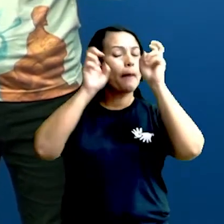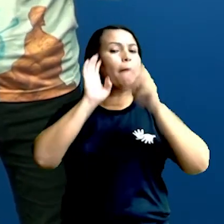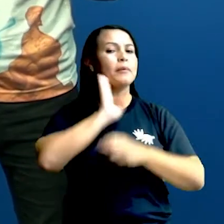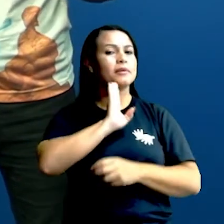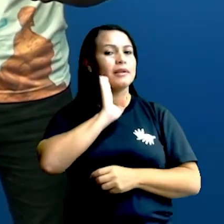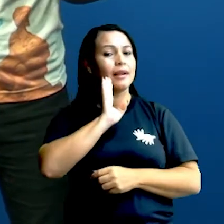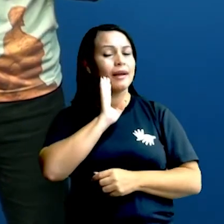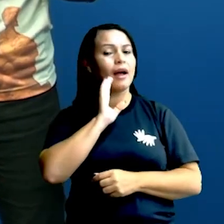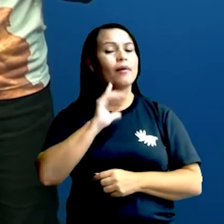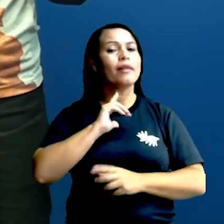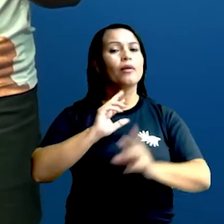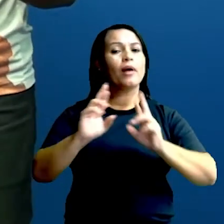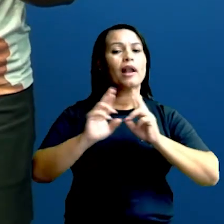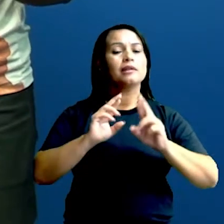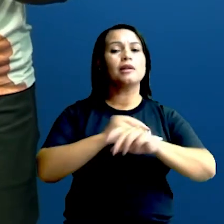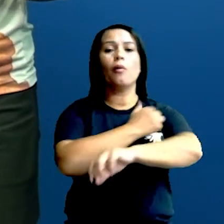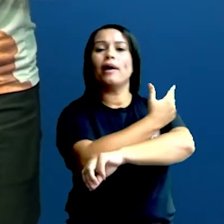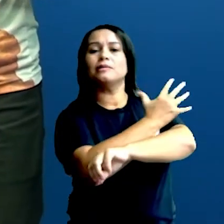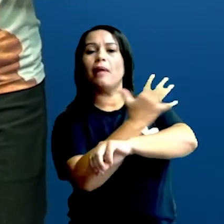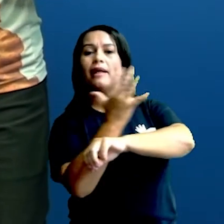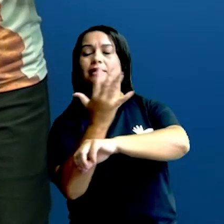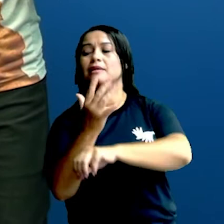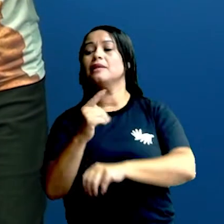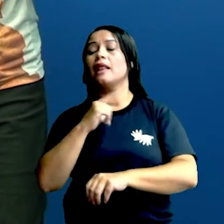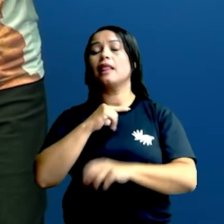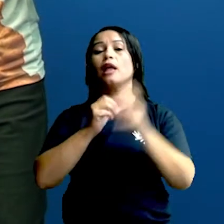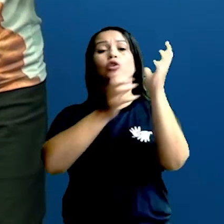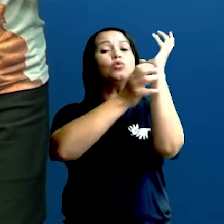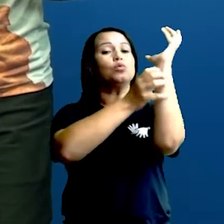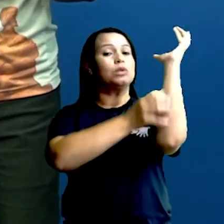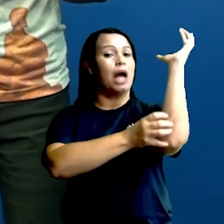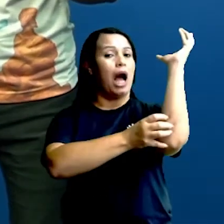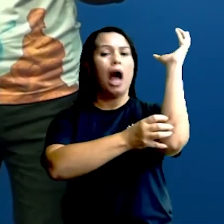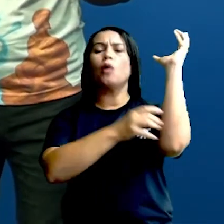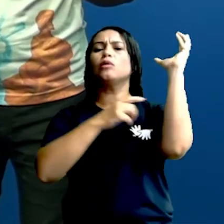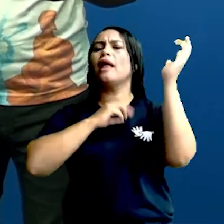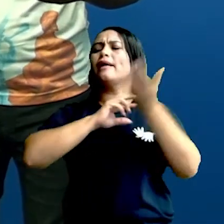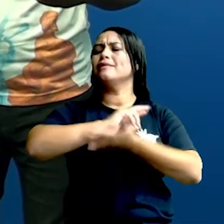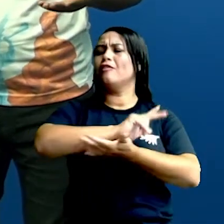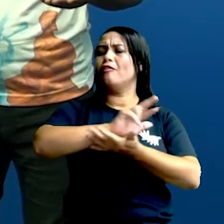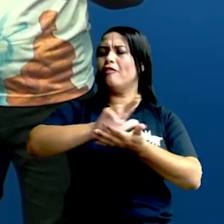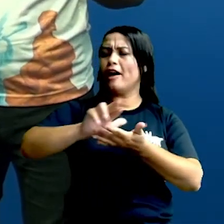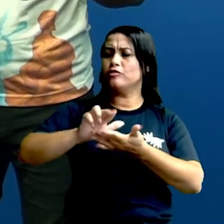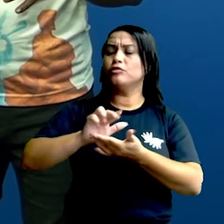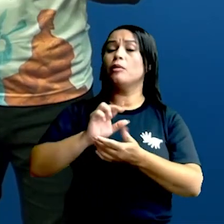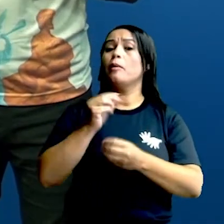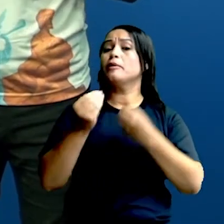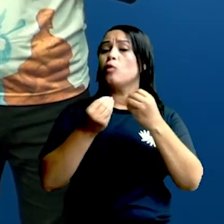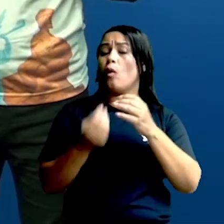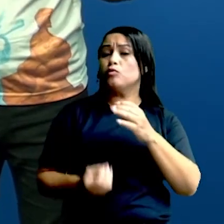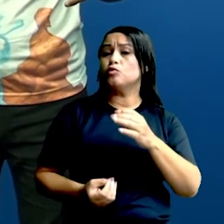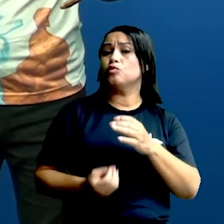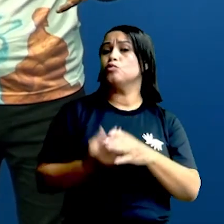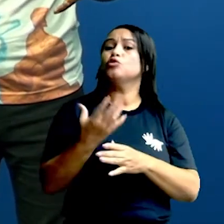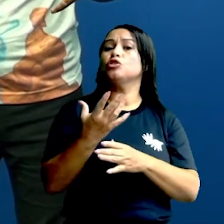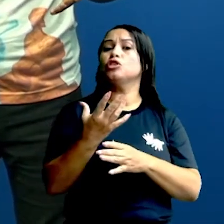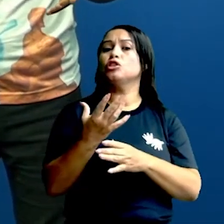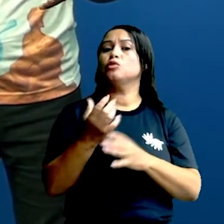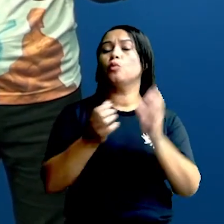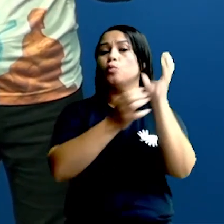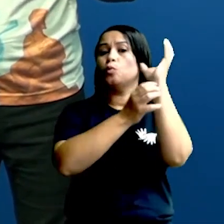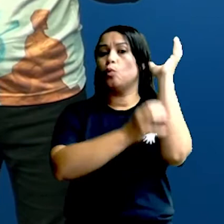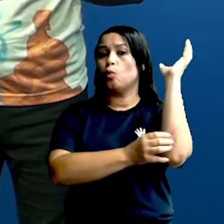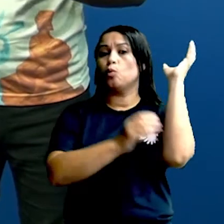vez relacionado às plantas. Os caules são de diversos tipos, mas não surgiram prontos como conhecemos